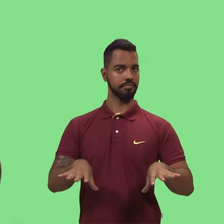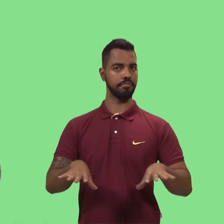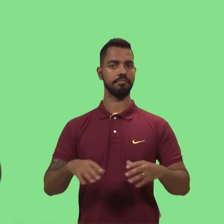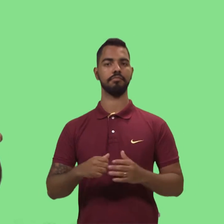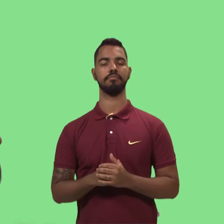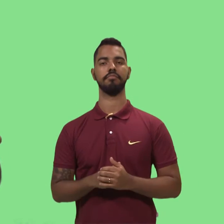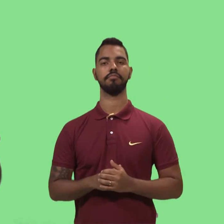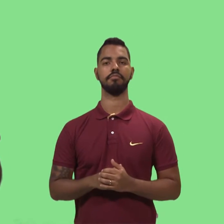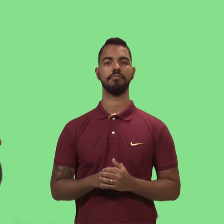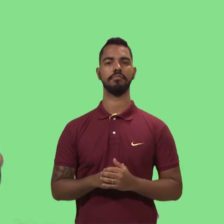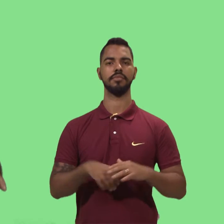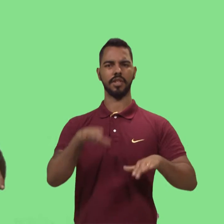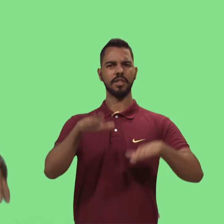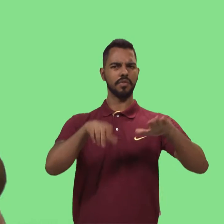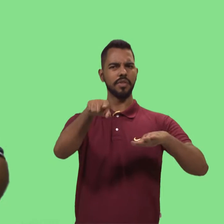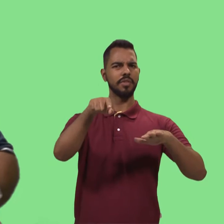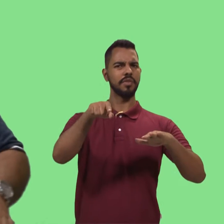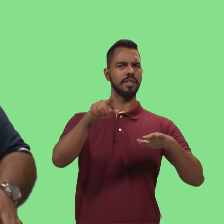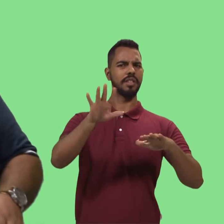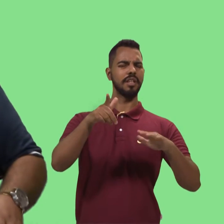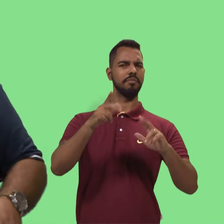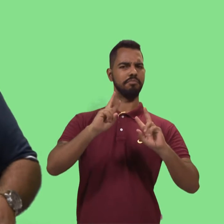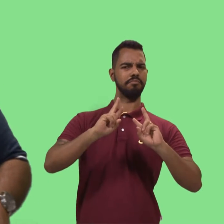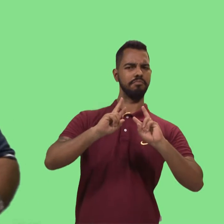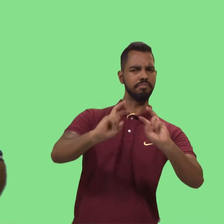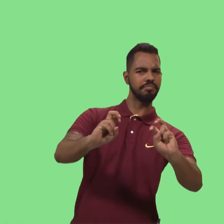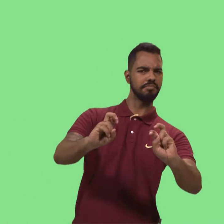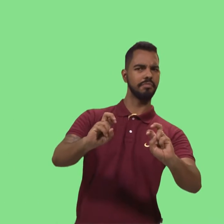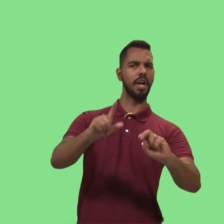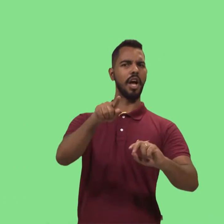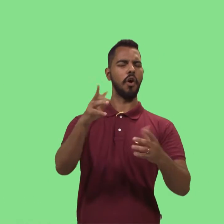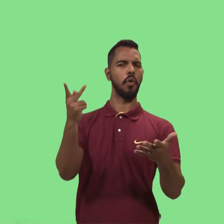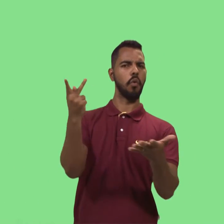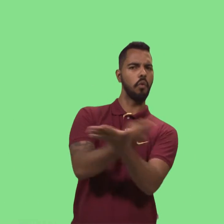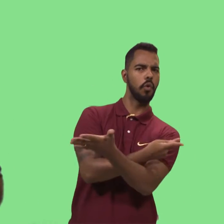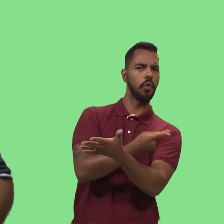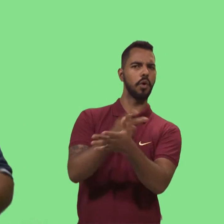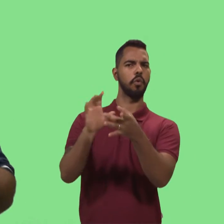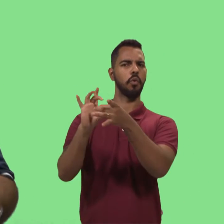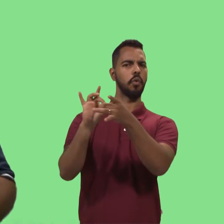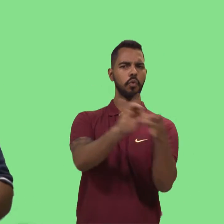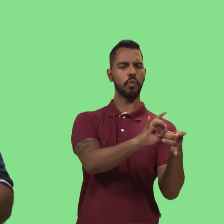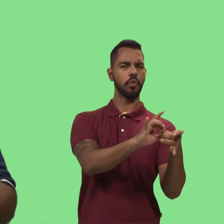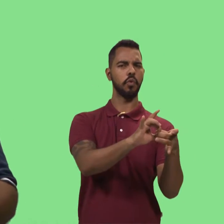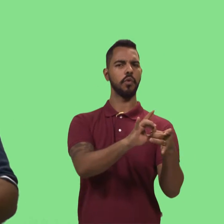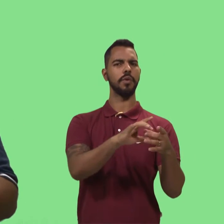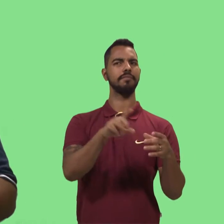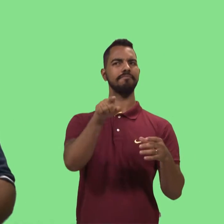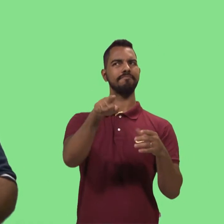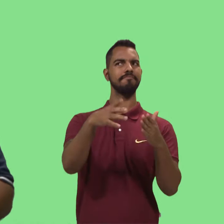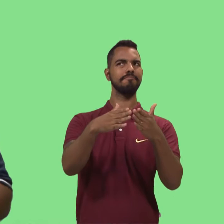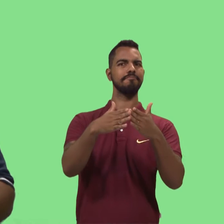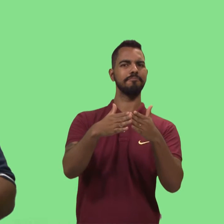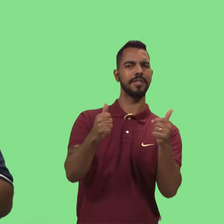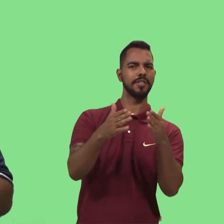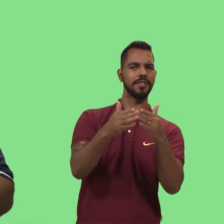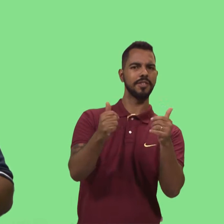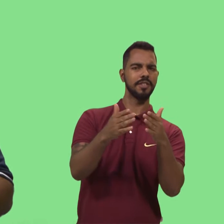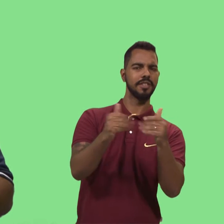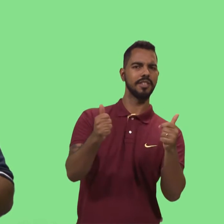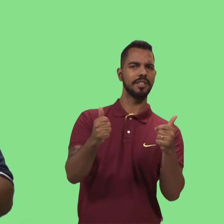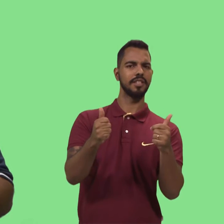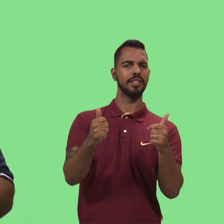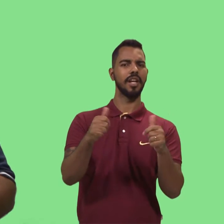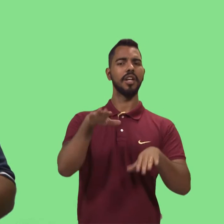falas semelhantes a essa? Com frequência, vemos situações em que pedidos ou solicitações não são atendidos por